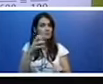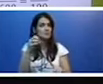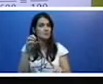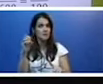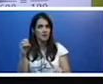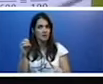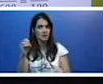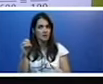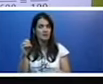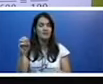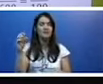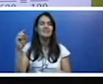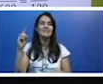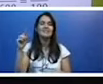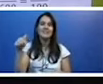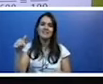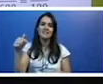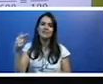726